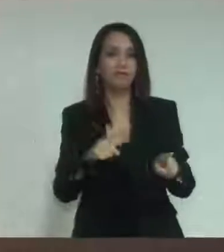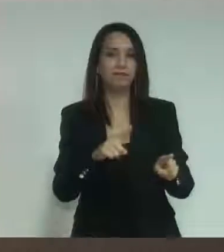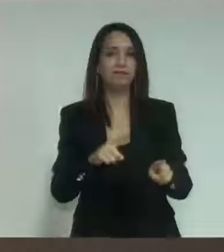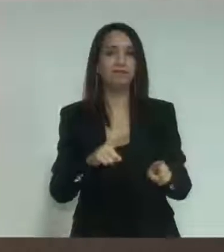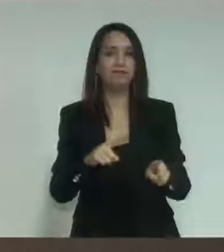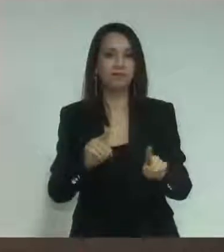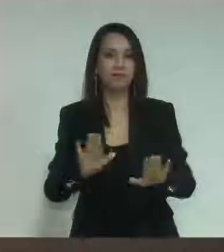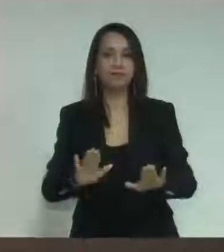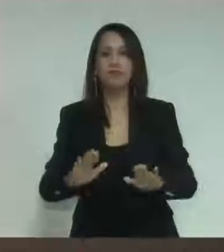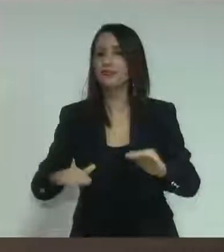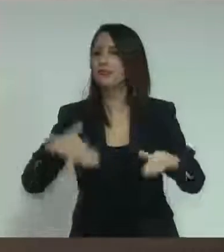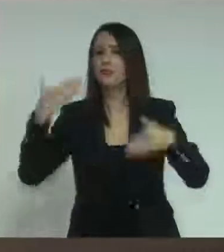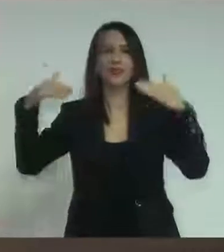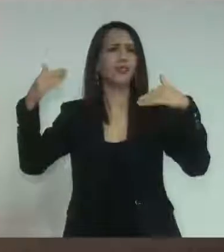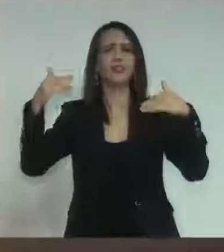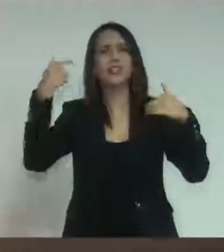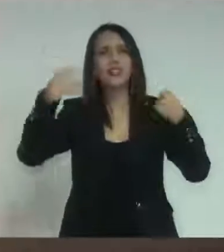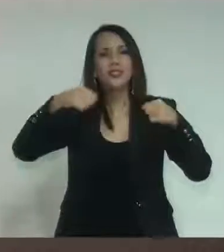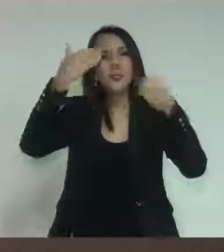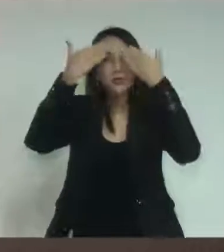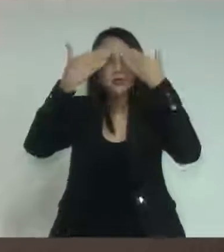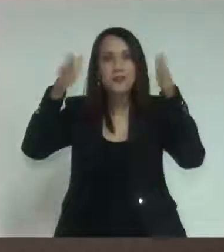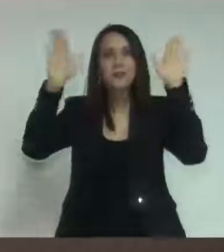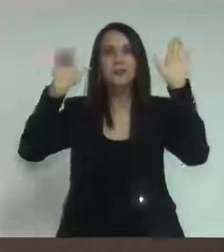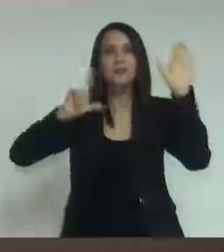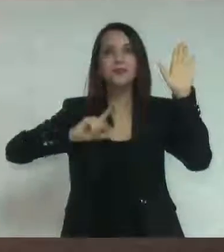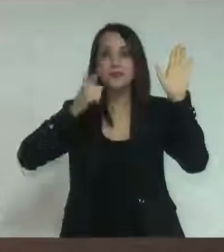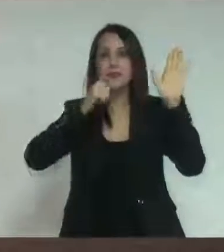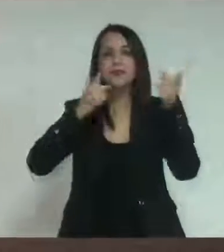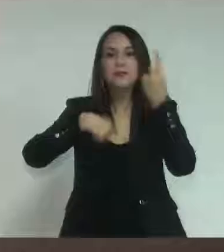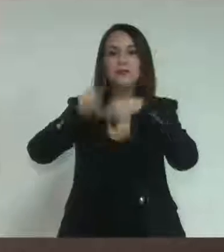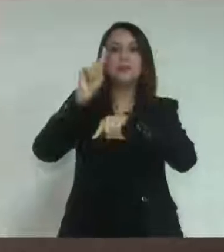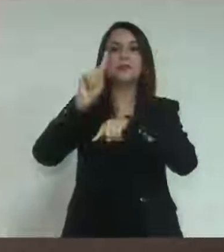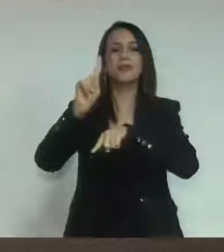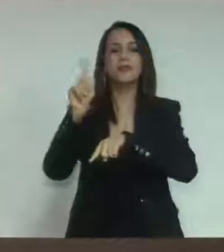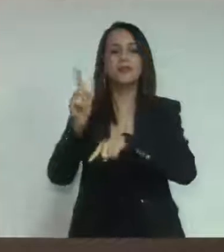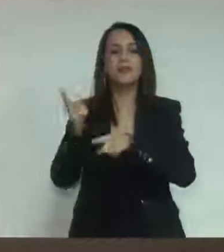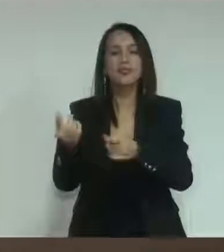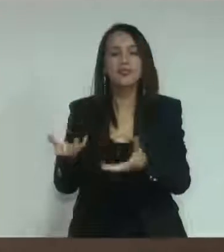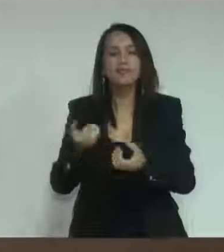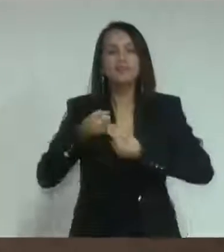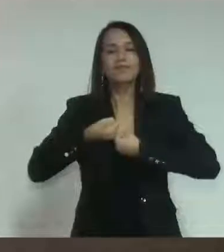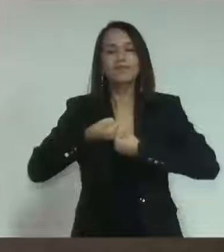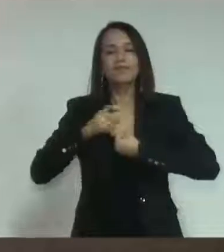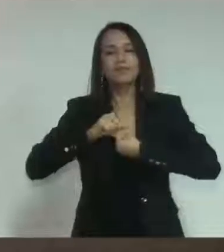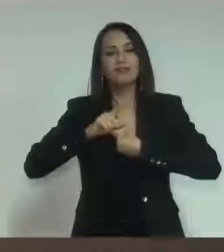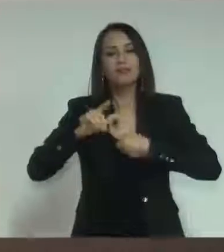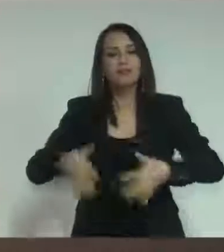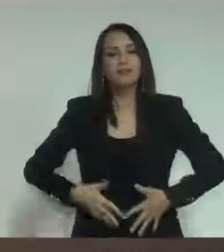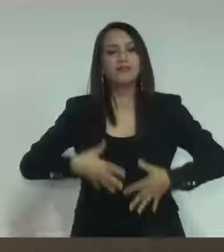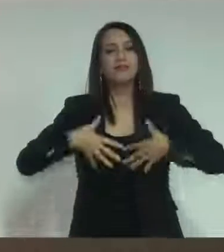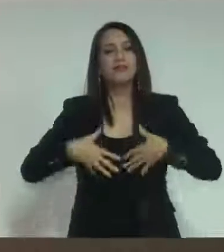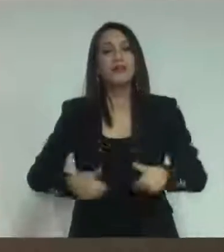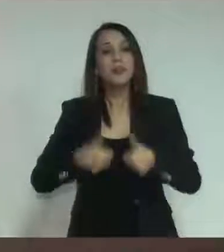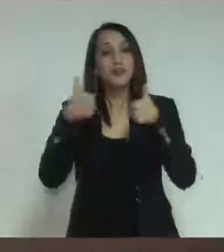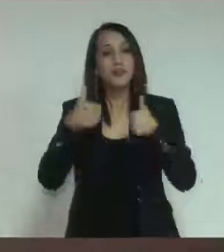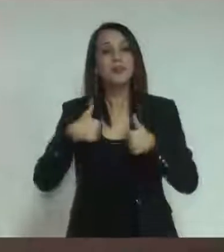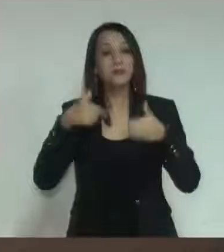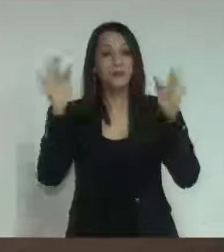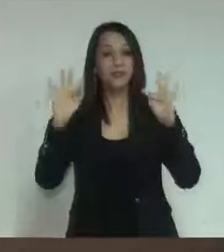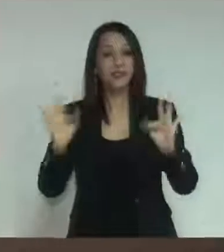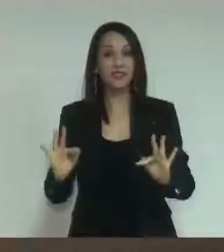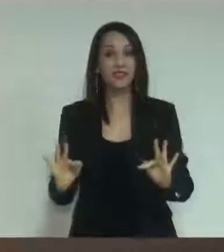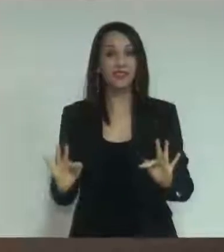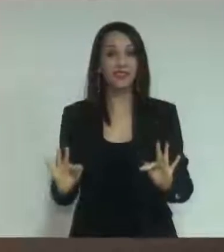tem que superar essas adversidades e buscar aquilo que te faz melhor. Exemplo claro. Fiquei muito feliz